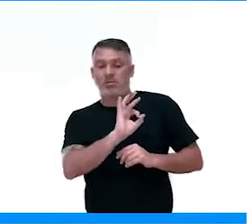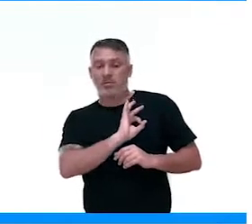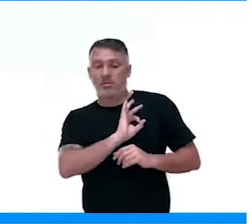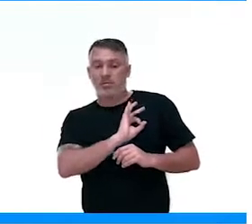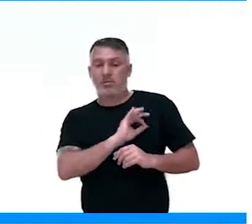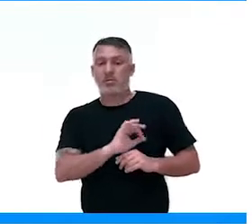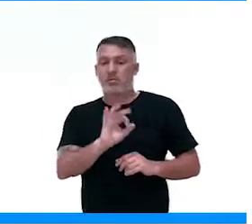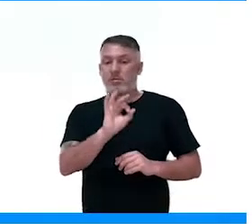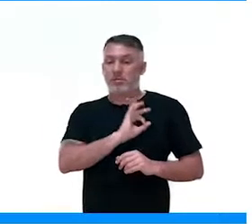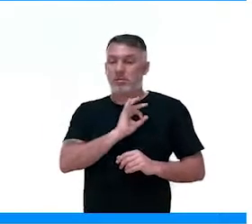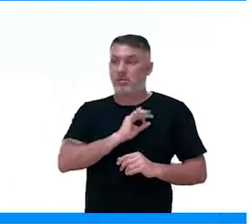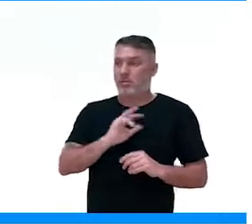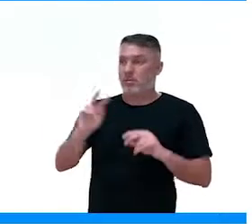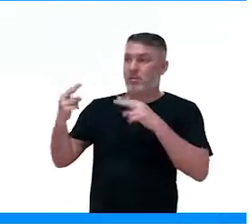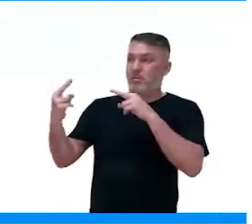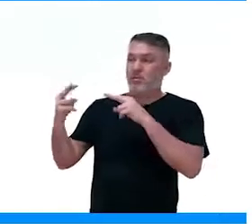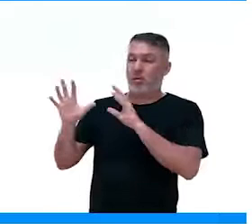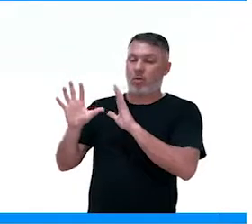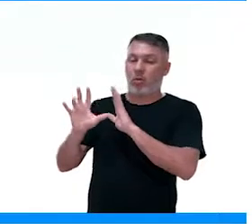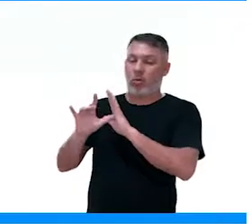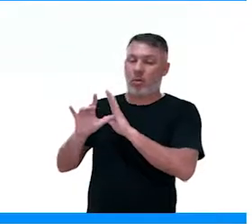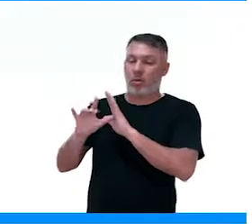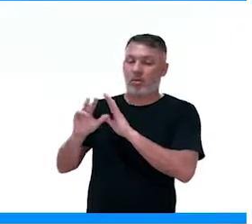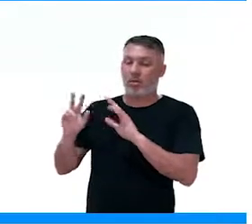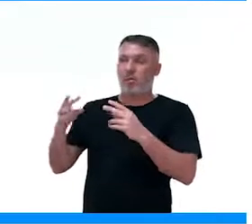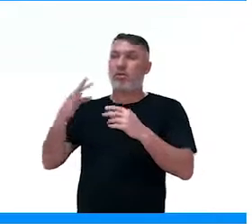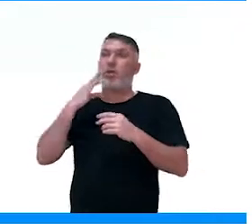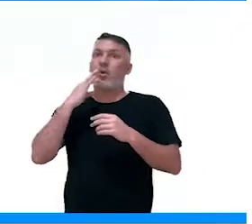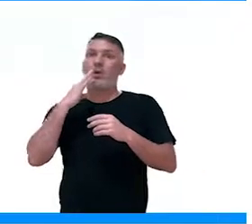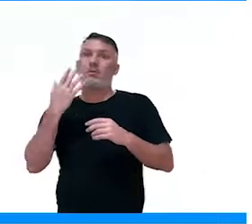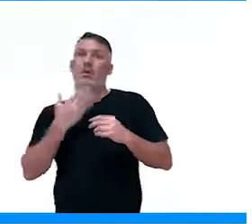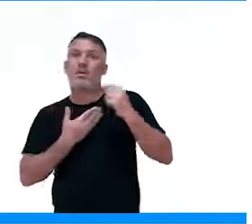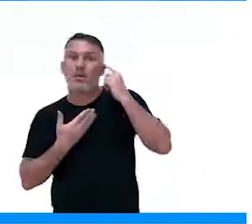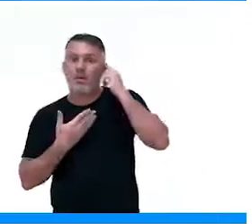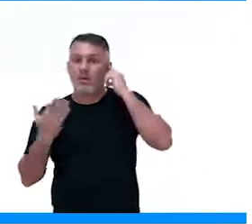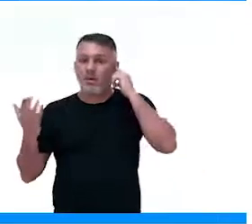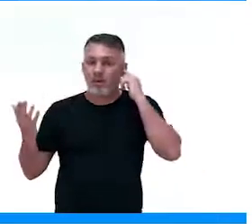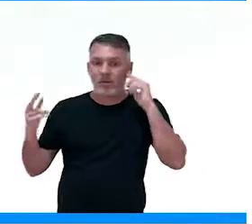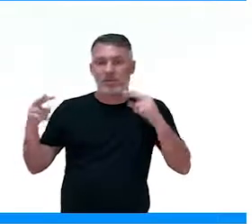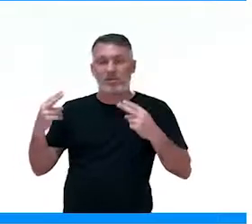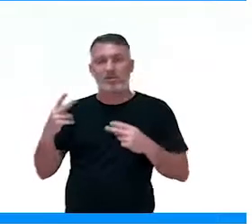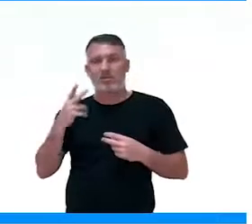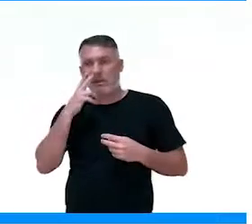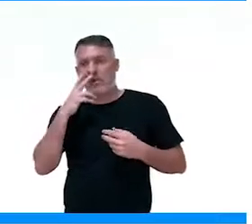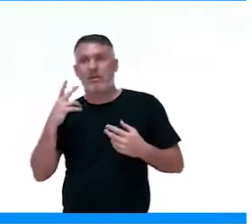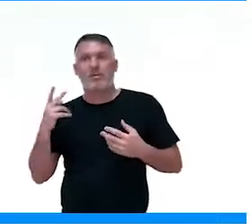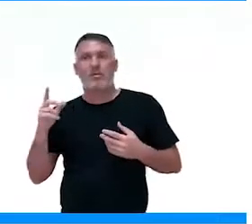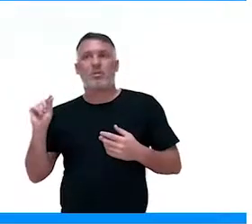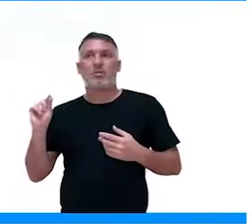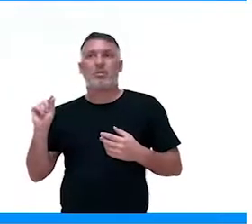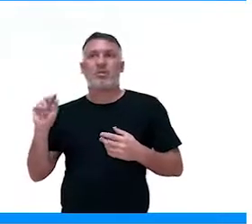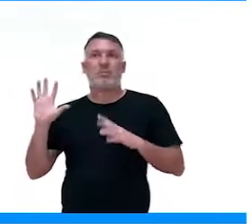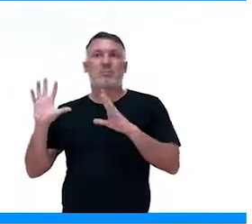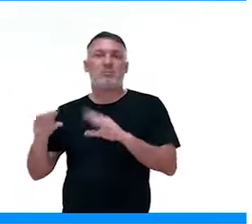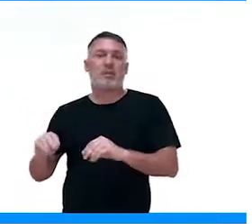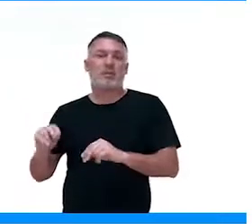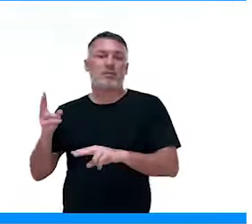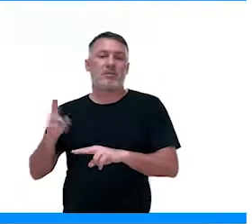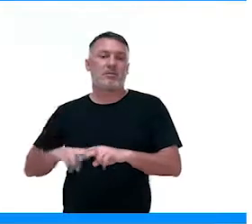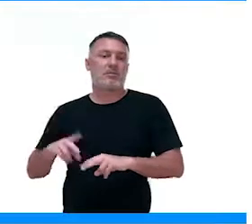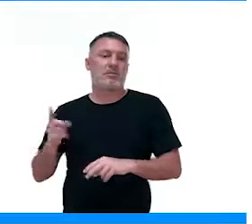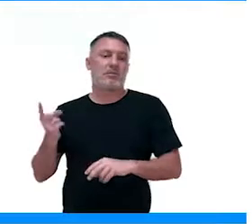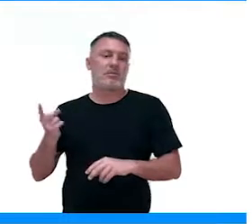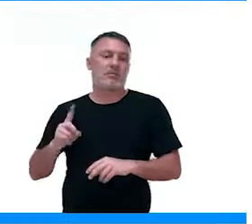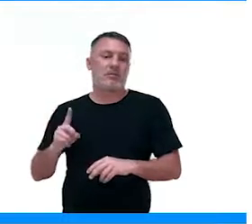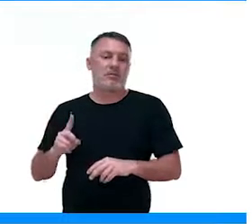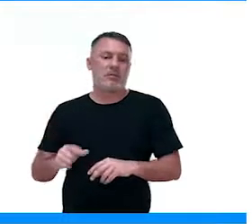policial. Esse policial olha para o bandido e eles se reconhecem, são amigos, ou seja, não vai acontecer nada com ele, né?